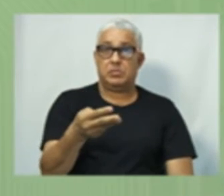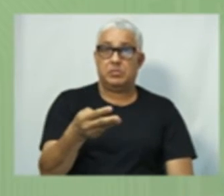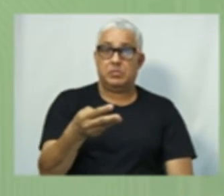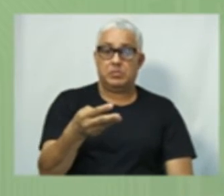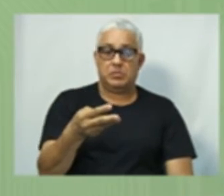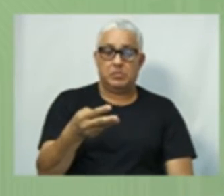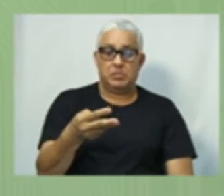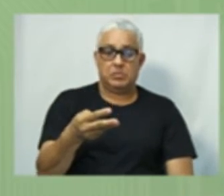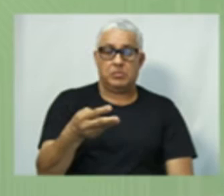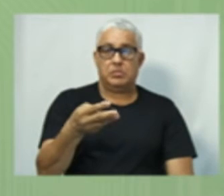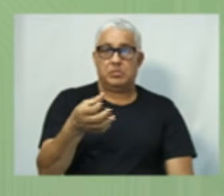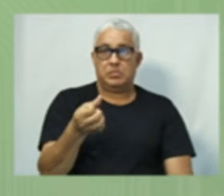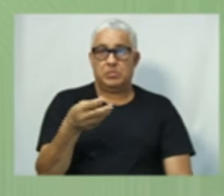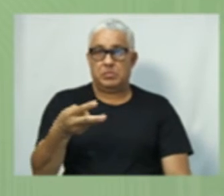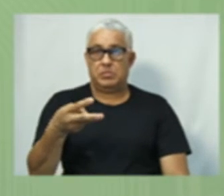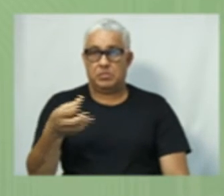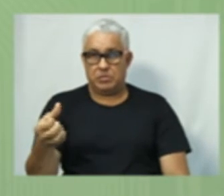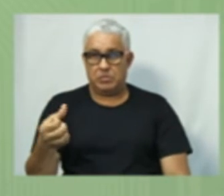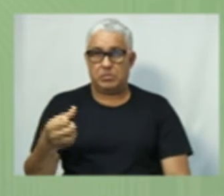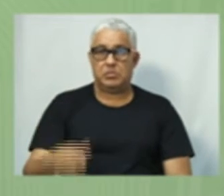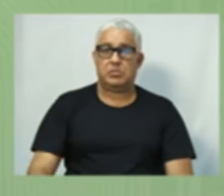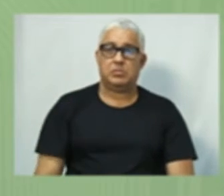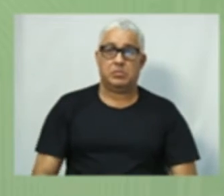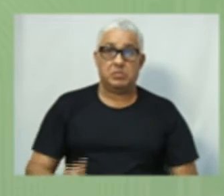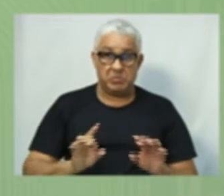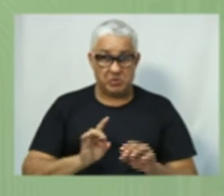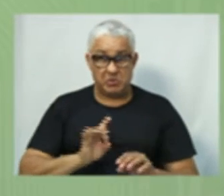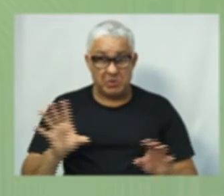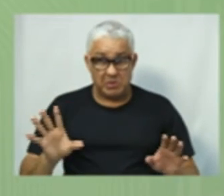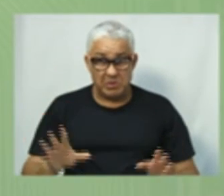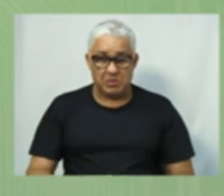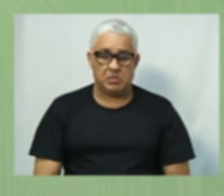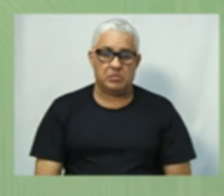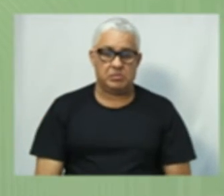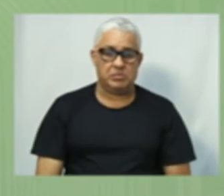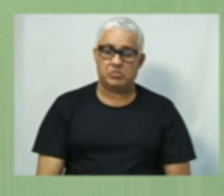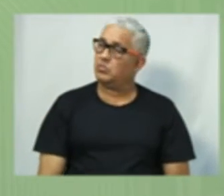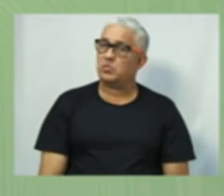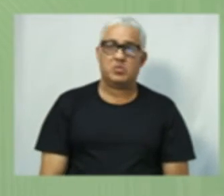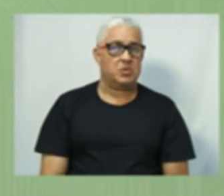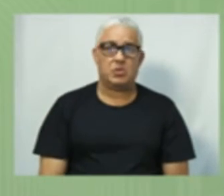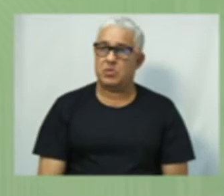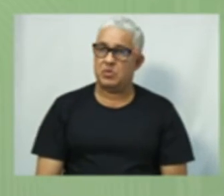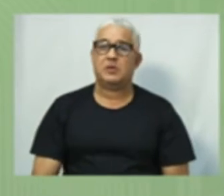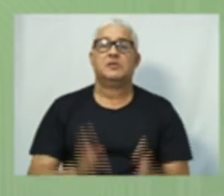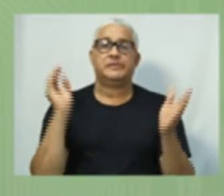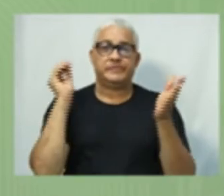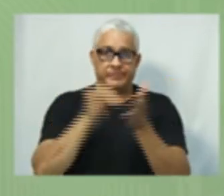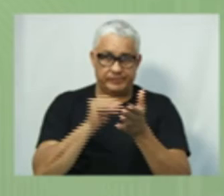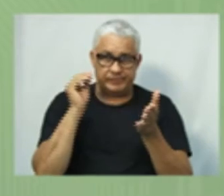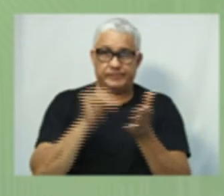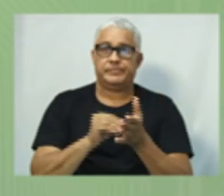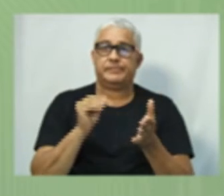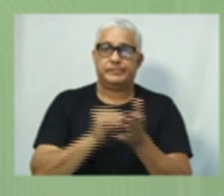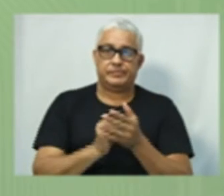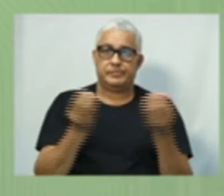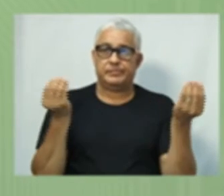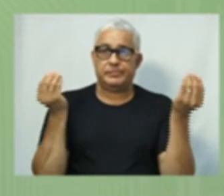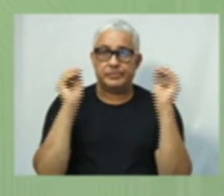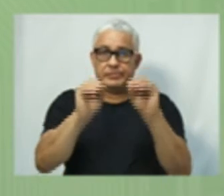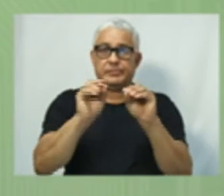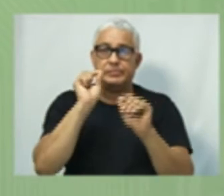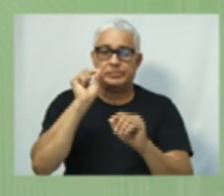3.636. Acabou? Só isso? Só isso tudo? Não, ainda tem mais. Quem vai incluir aqui